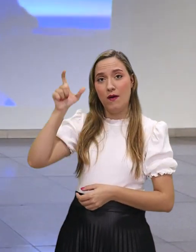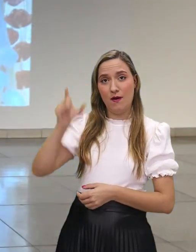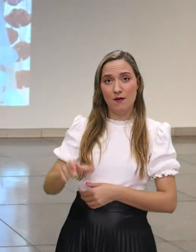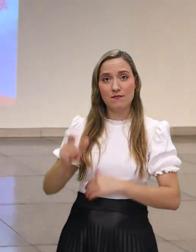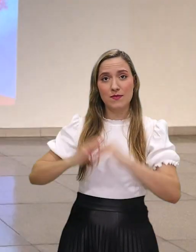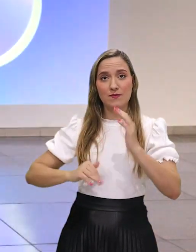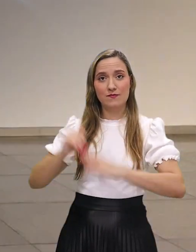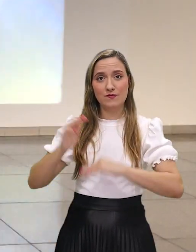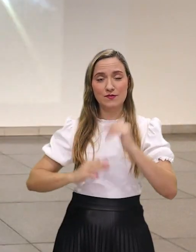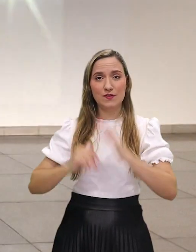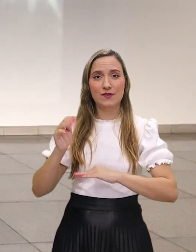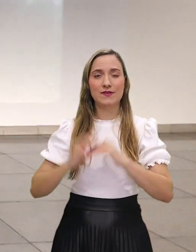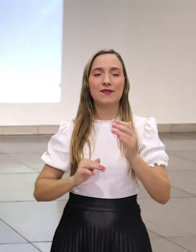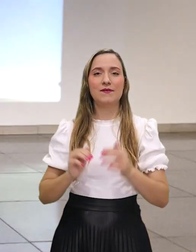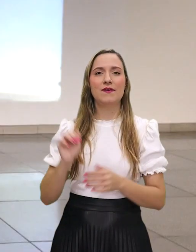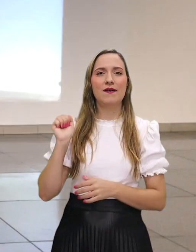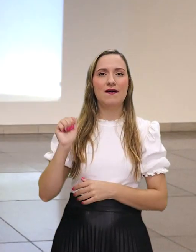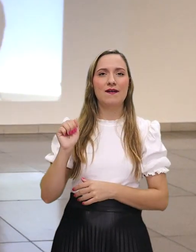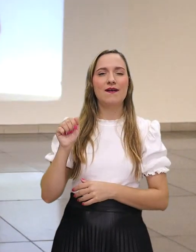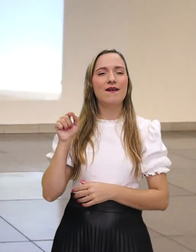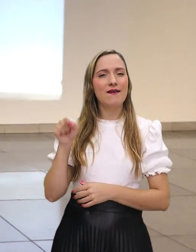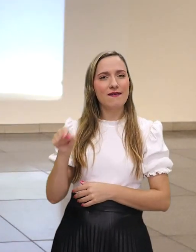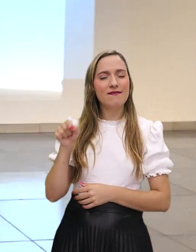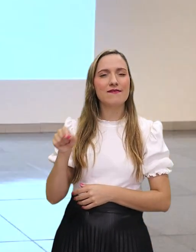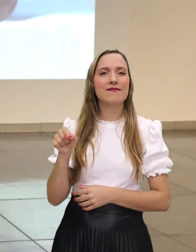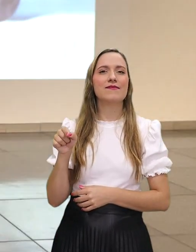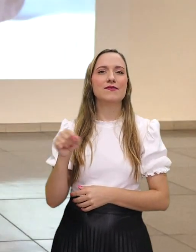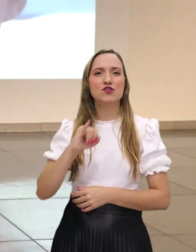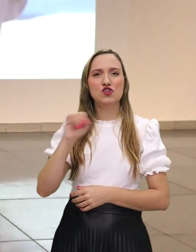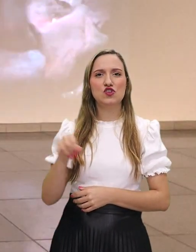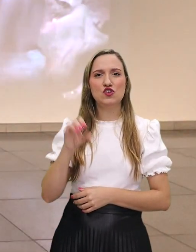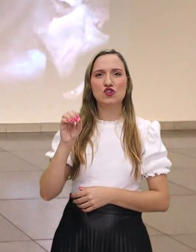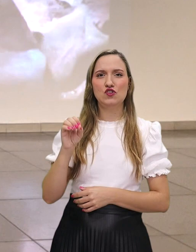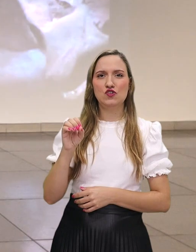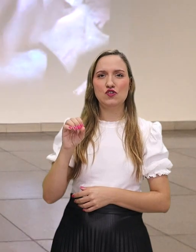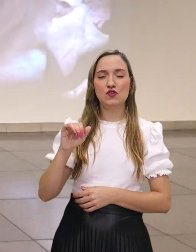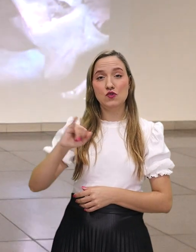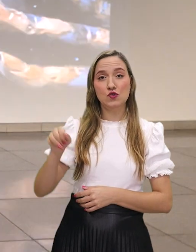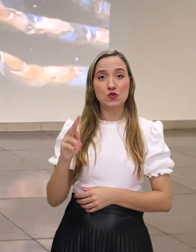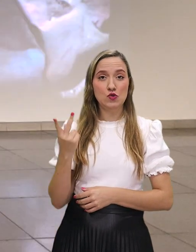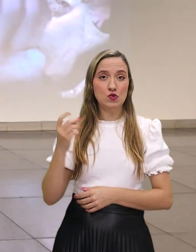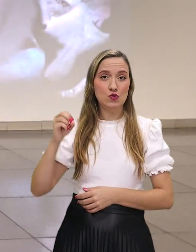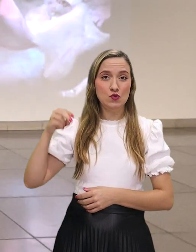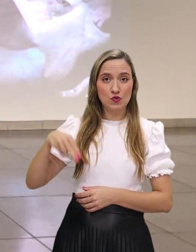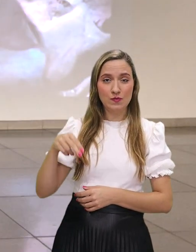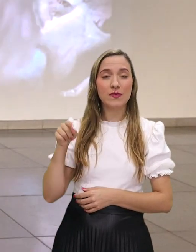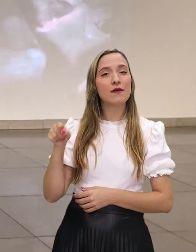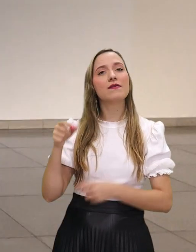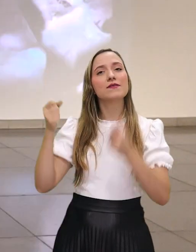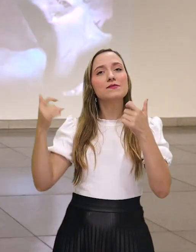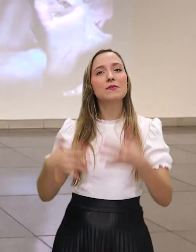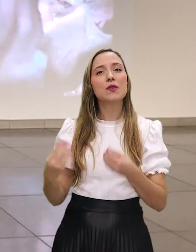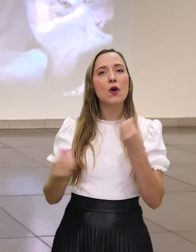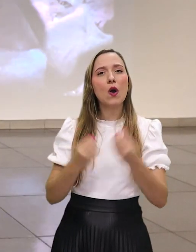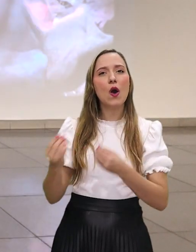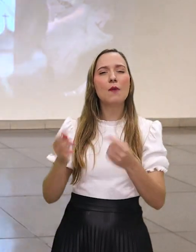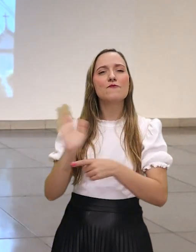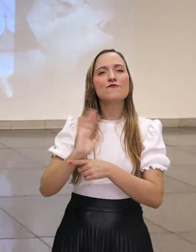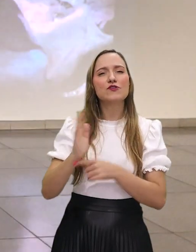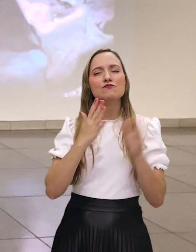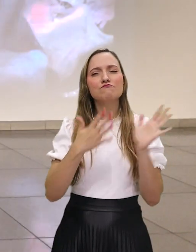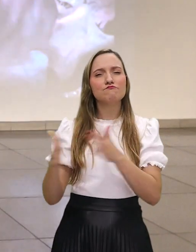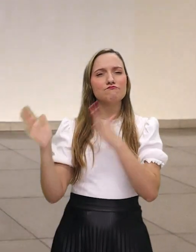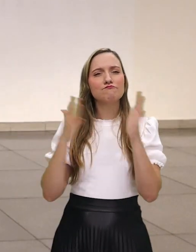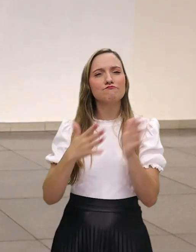Aconfrá, que ele, ao criar um vídeo documentário sobre o afrofuturismo, ele